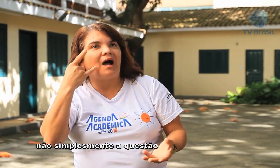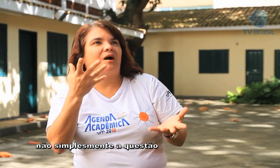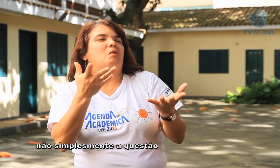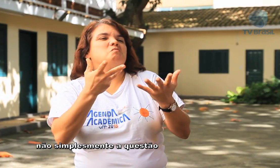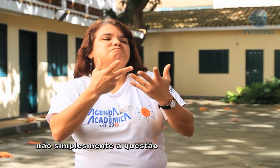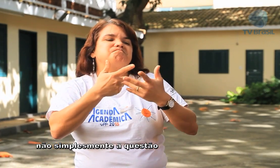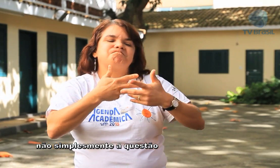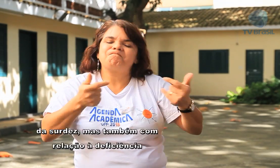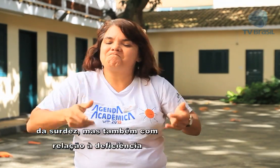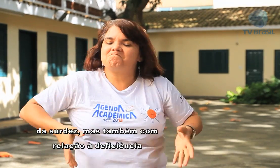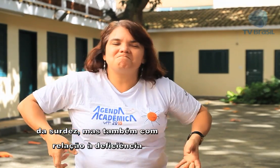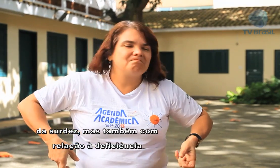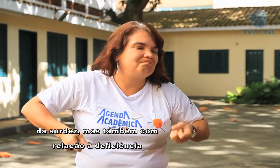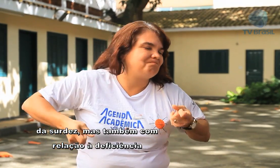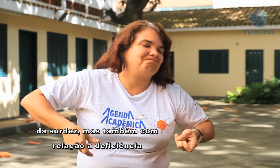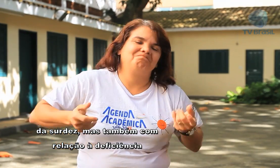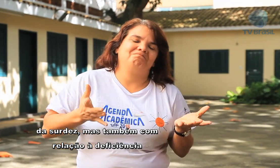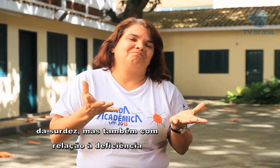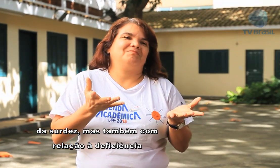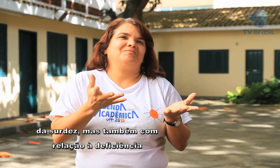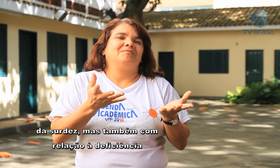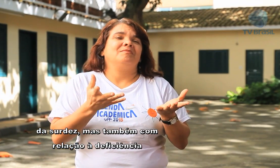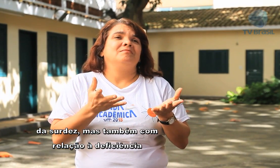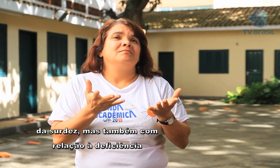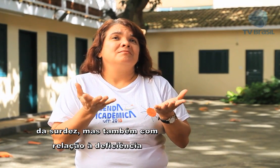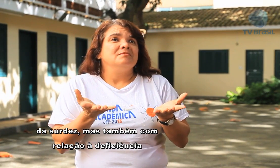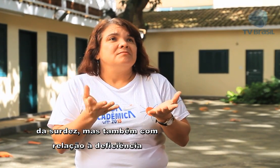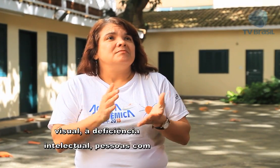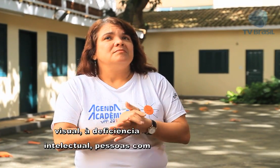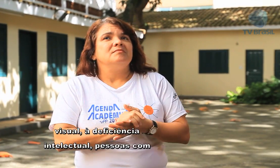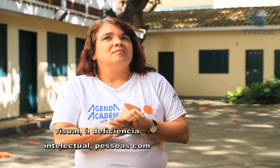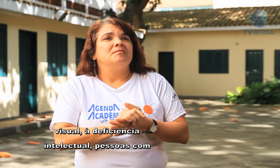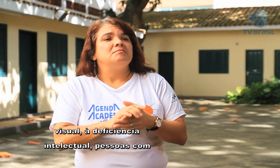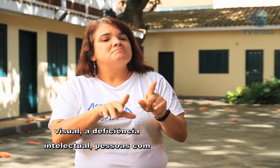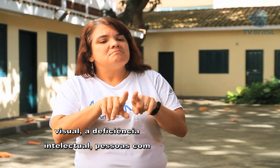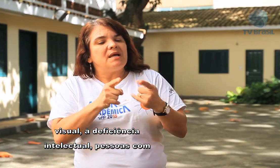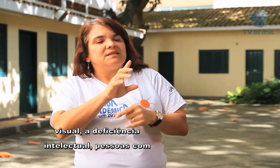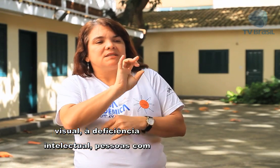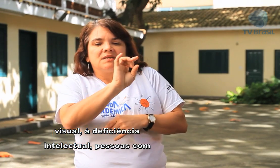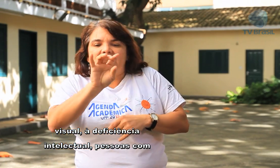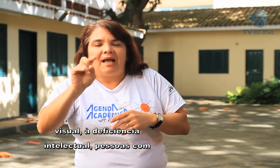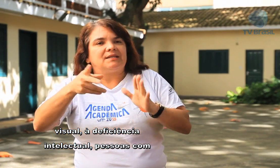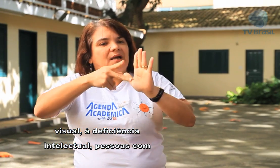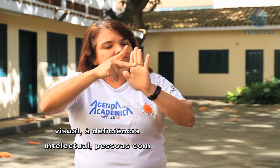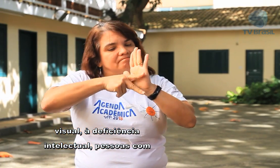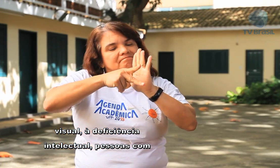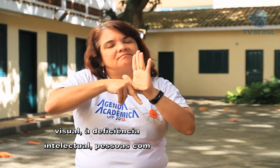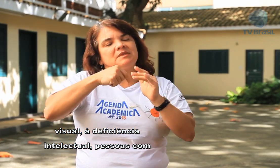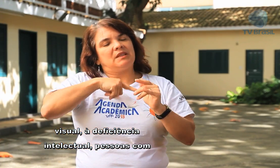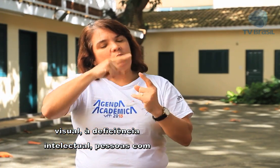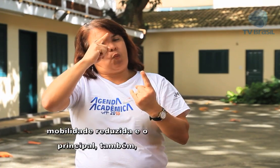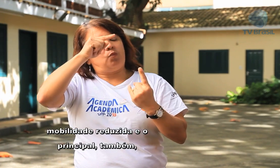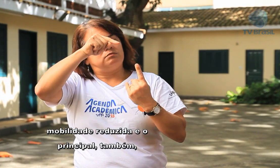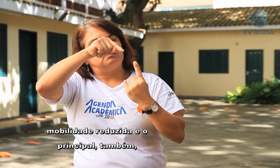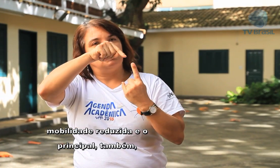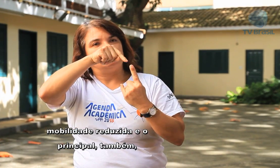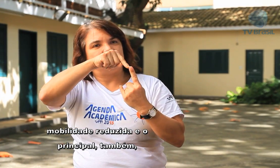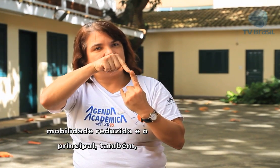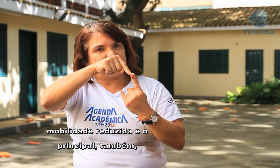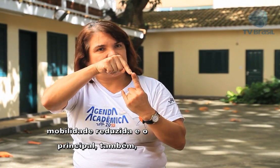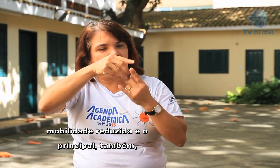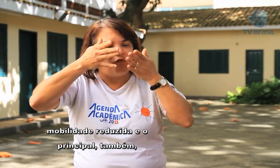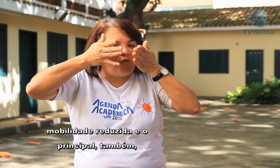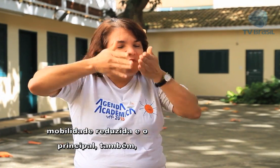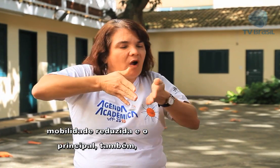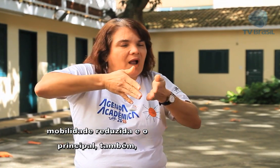Não simplesmente a questão da surdez, mas também com relação à deficiência visual, à deficiência intelectual, pessoas com mobilidade